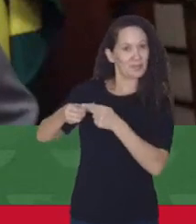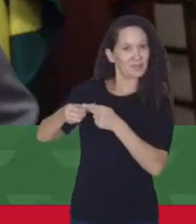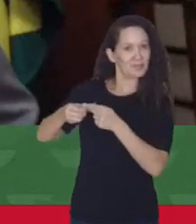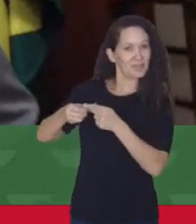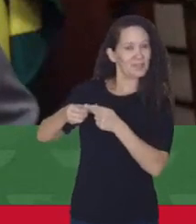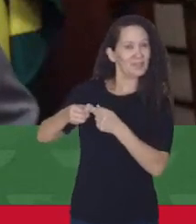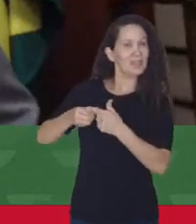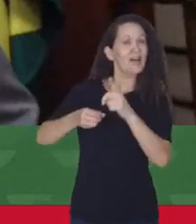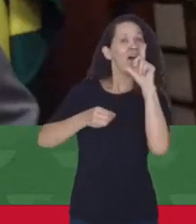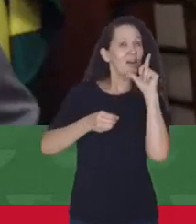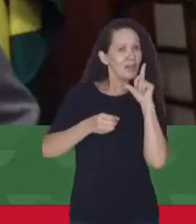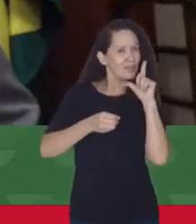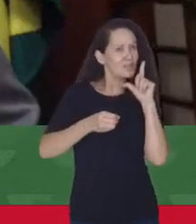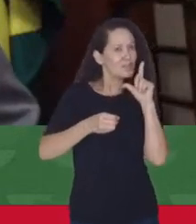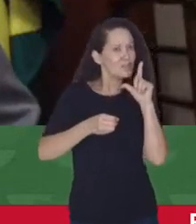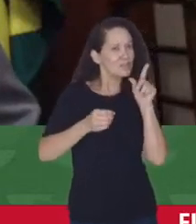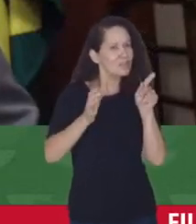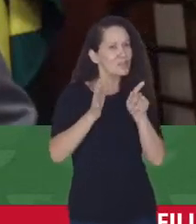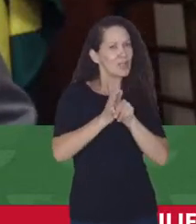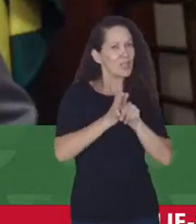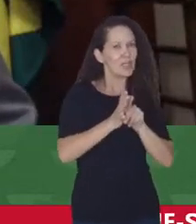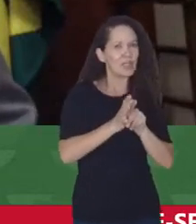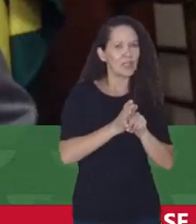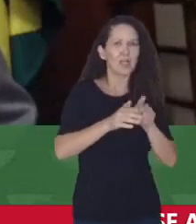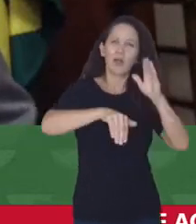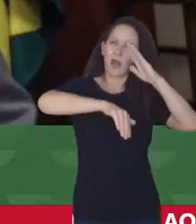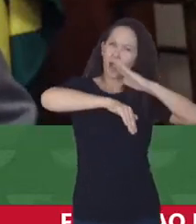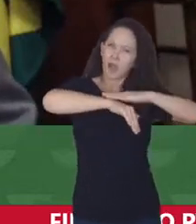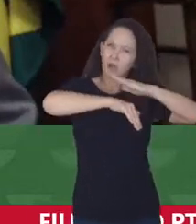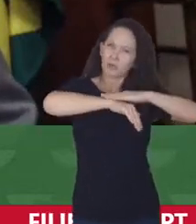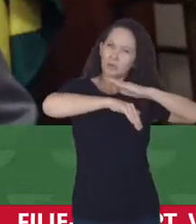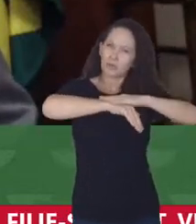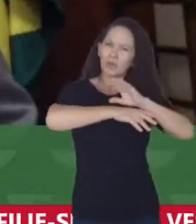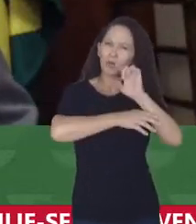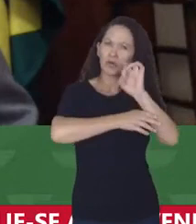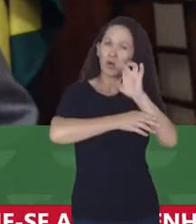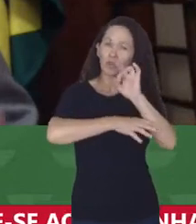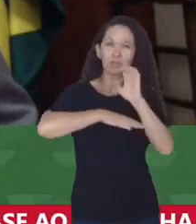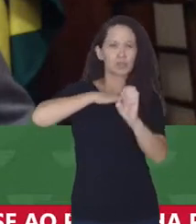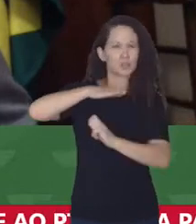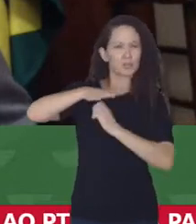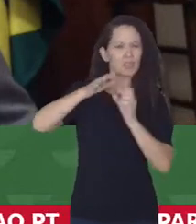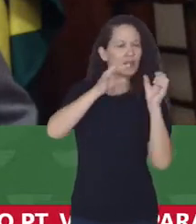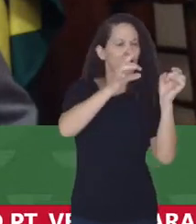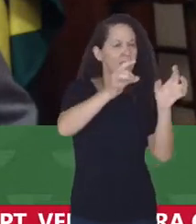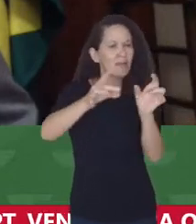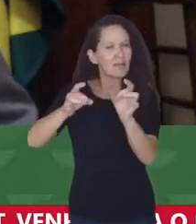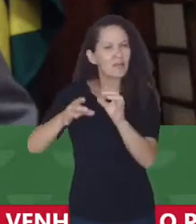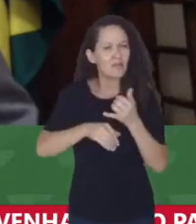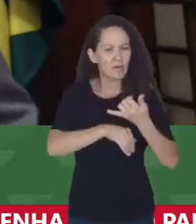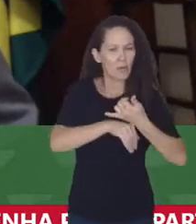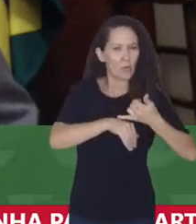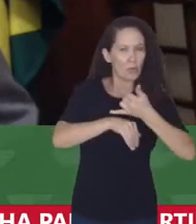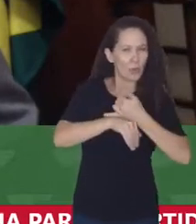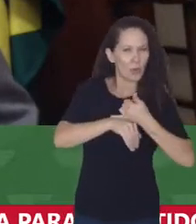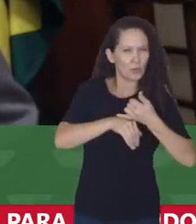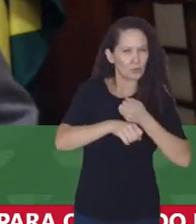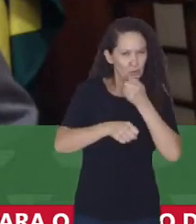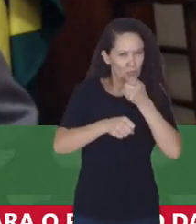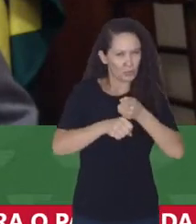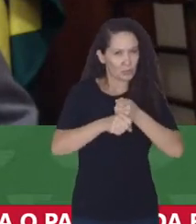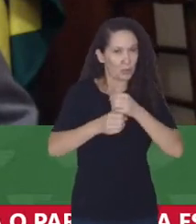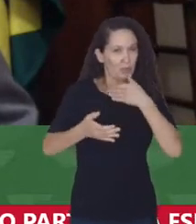que era verticalizada do poço até o posto, agora numa mera empresa exportadora de óleo bruto,